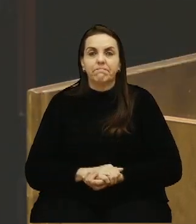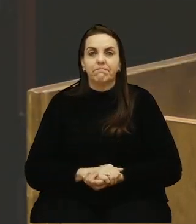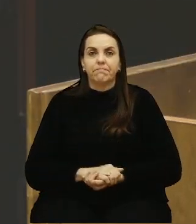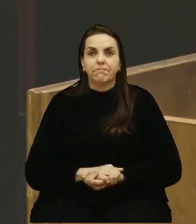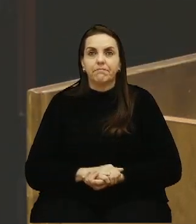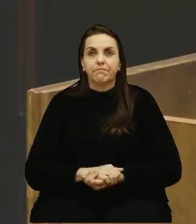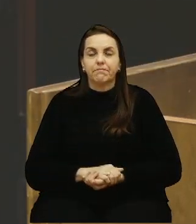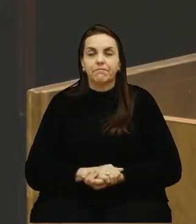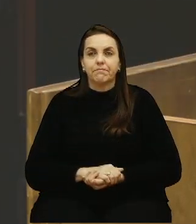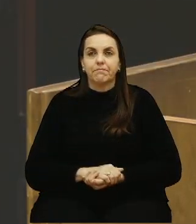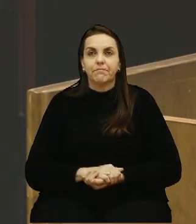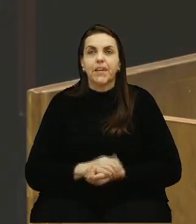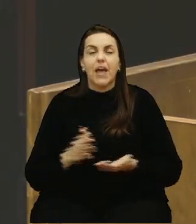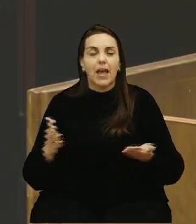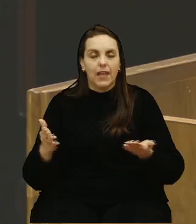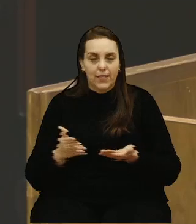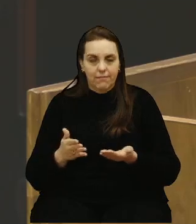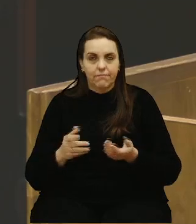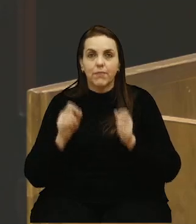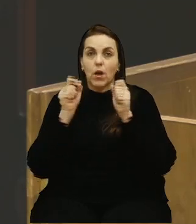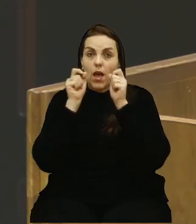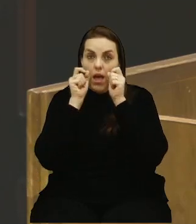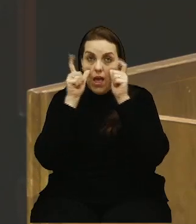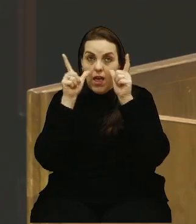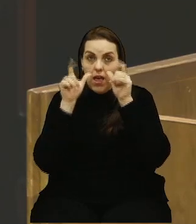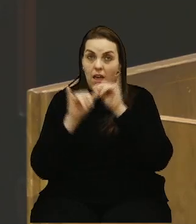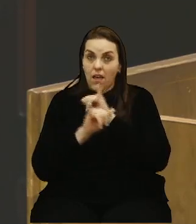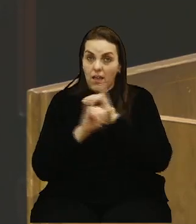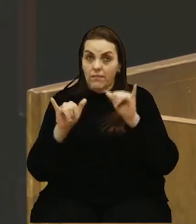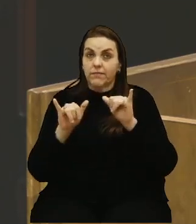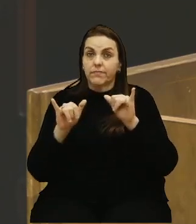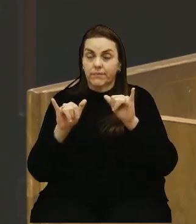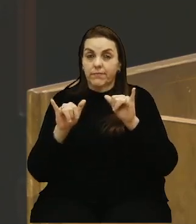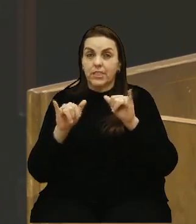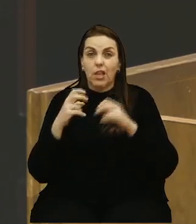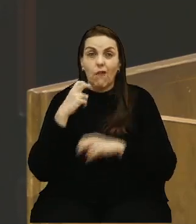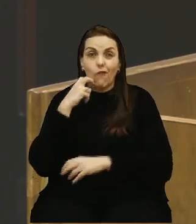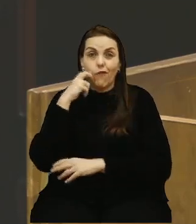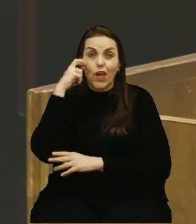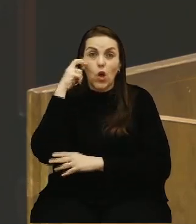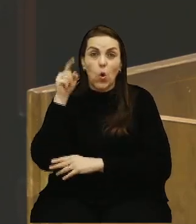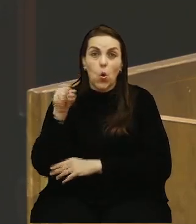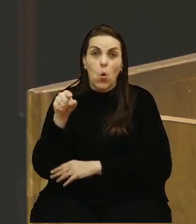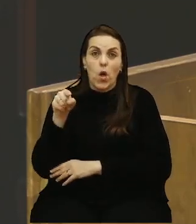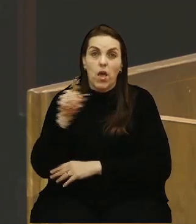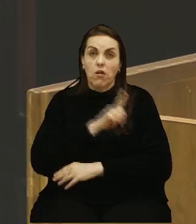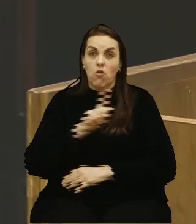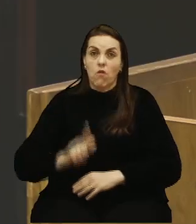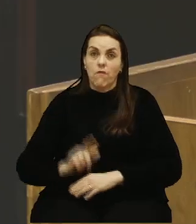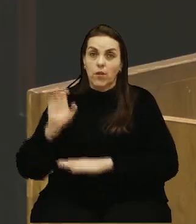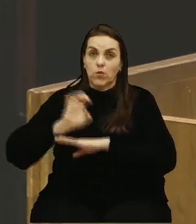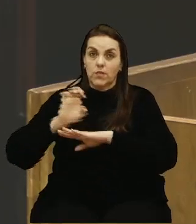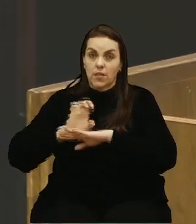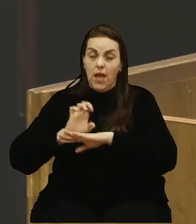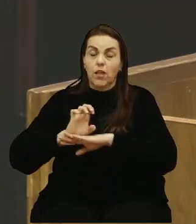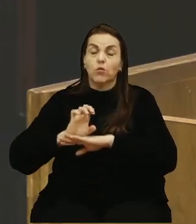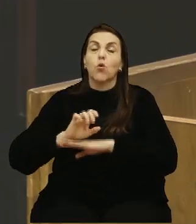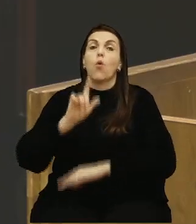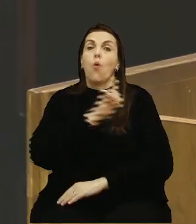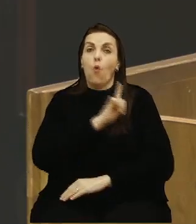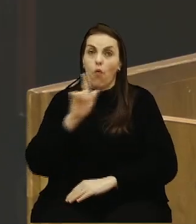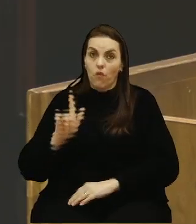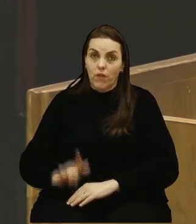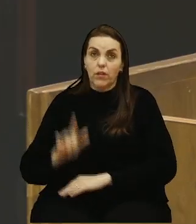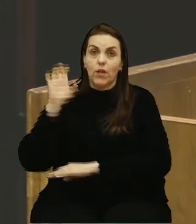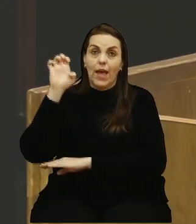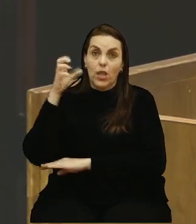Fique aqui o nosso alerta para essa vergonha que o governo do estado está fazendo, que o governador Eduardo Leite está